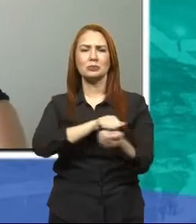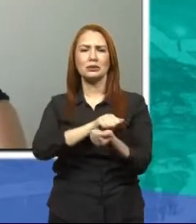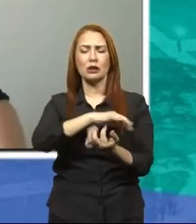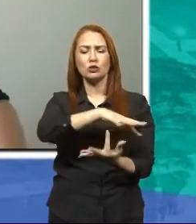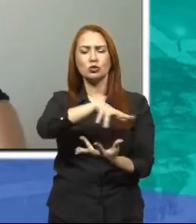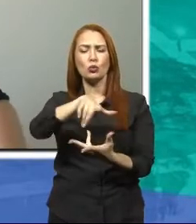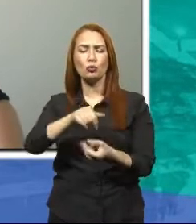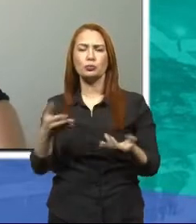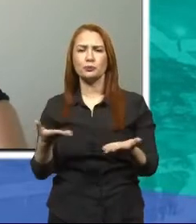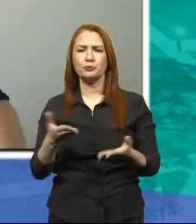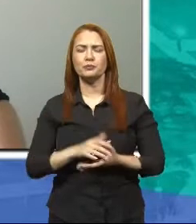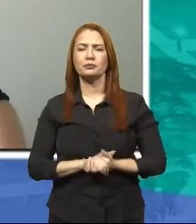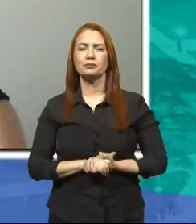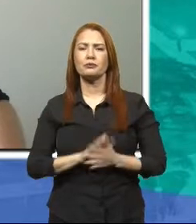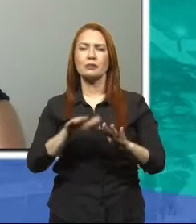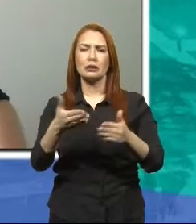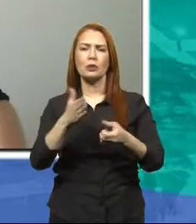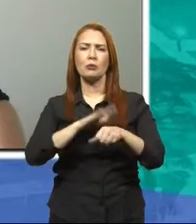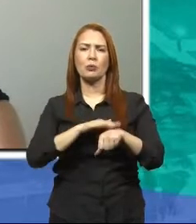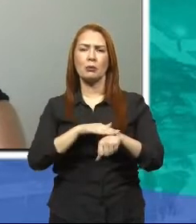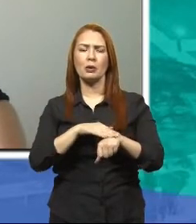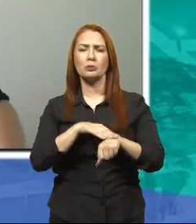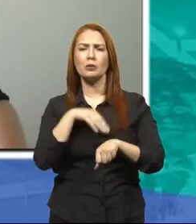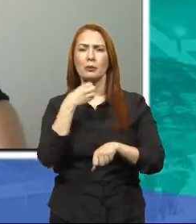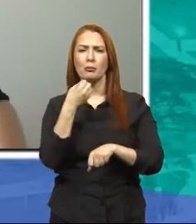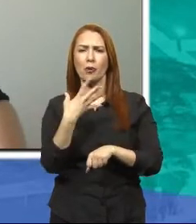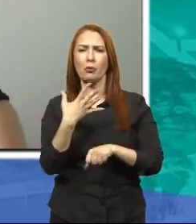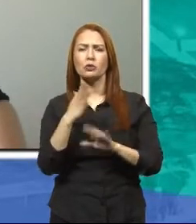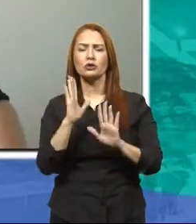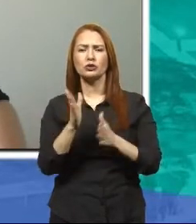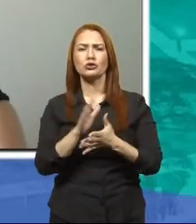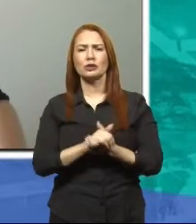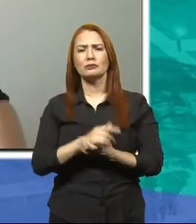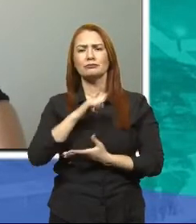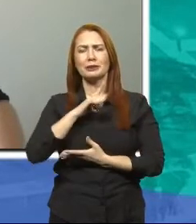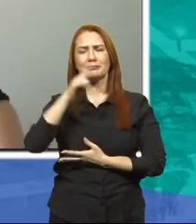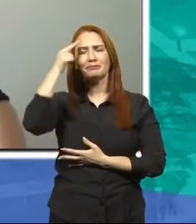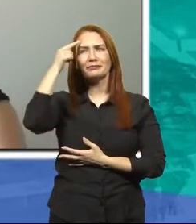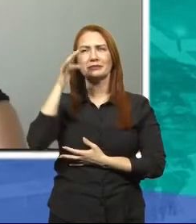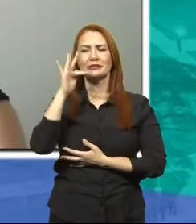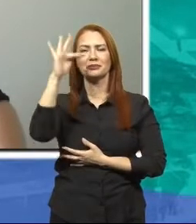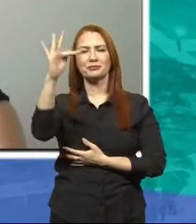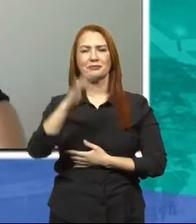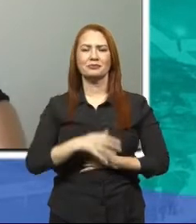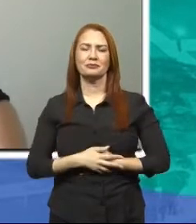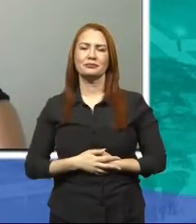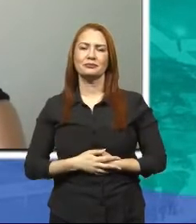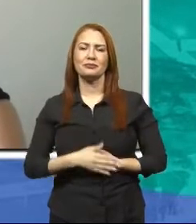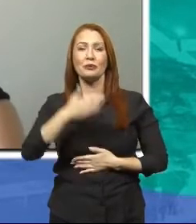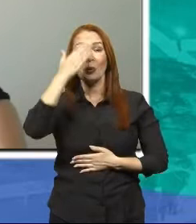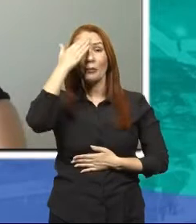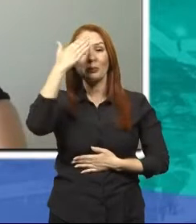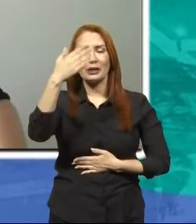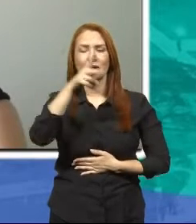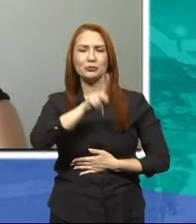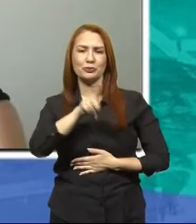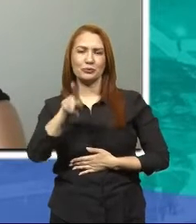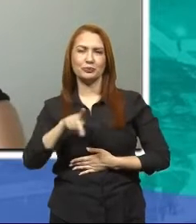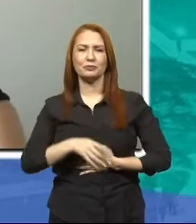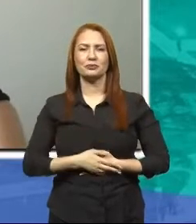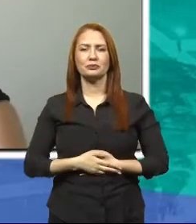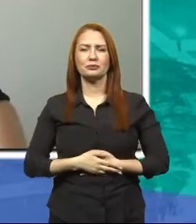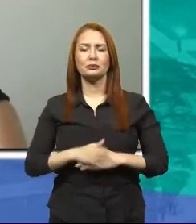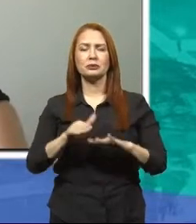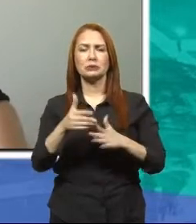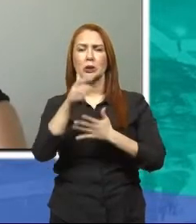Então, eu acho que o momento é propício e a gente está otimista em relação a isso. Obrigado. Obrigado, professor Demi. Eu acho que é